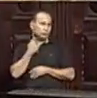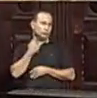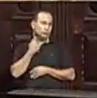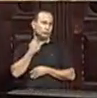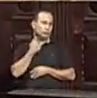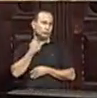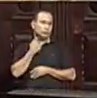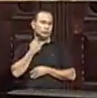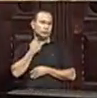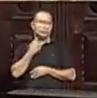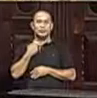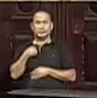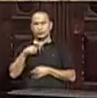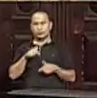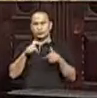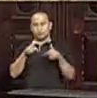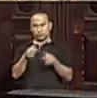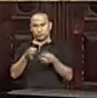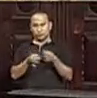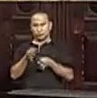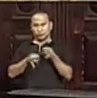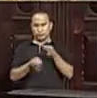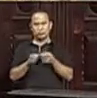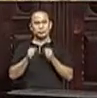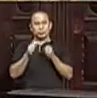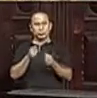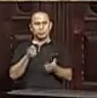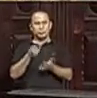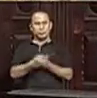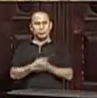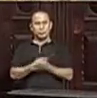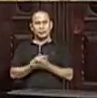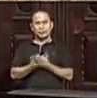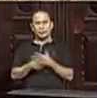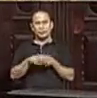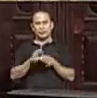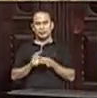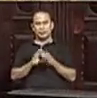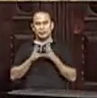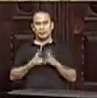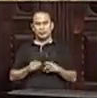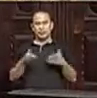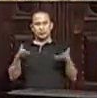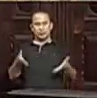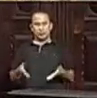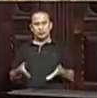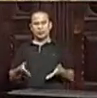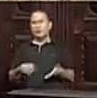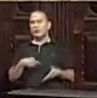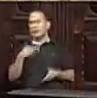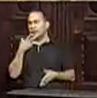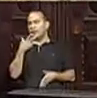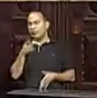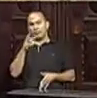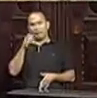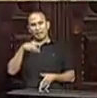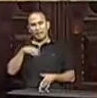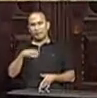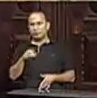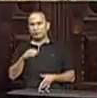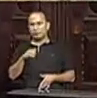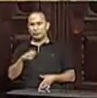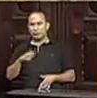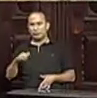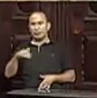nós estamos com uma ação na justiça, temos possibilidade de ganhar e sermos vitoriosos, que não seja agora, pode ser março, abril,